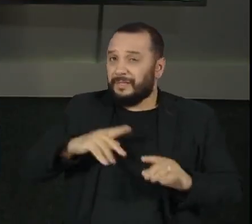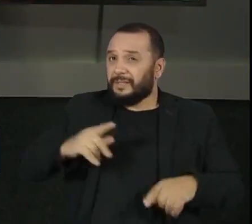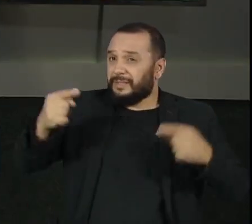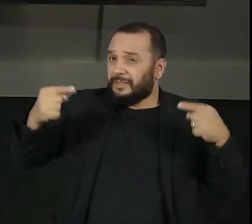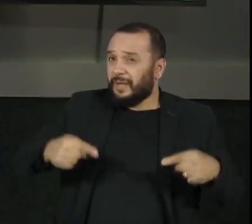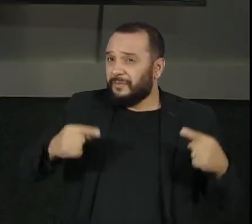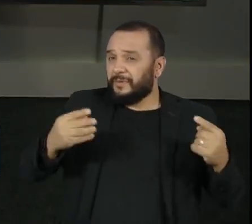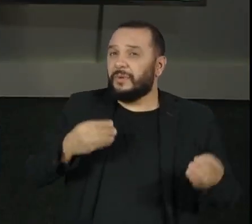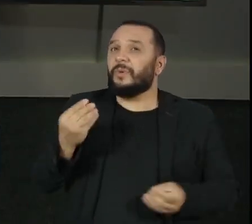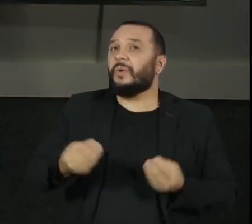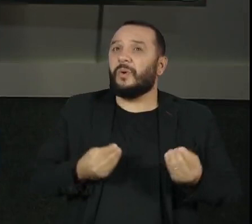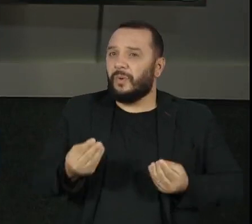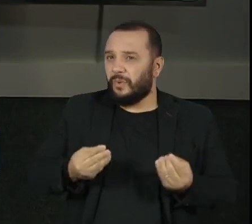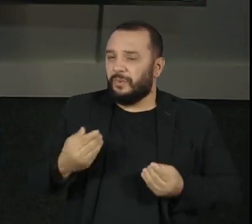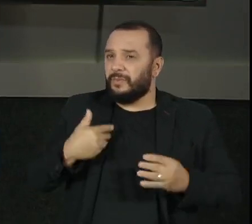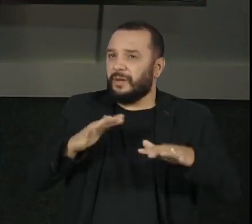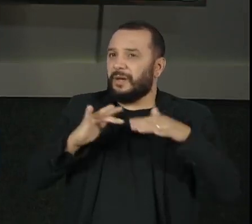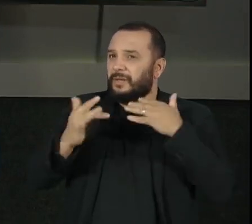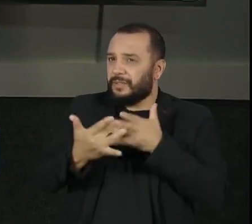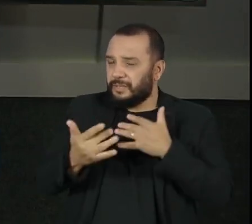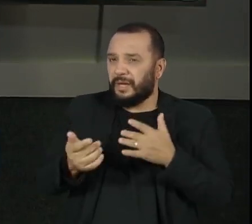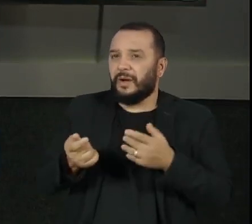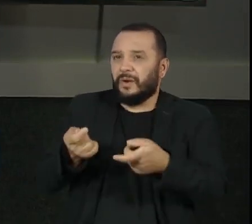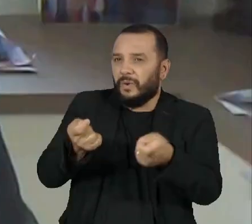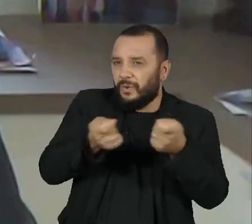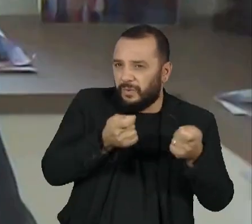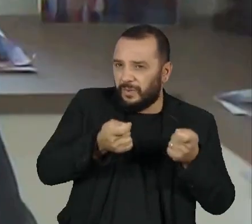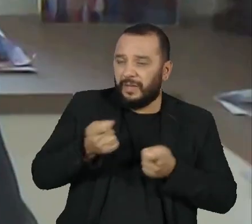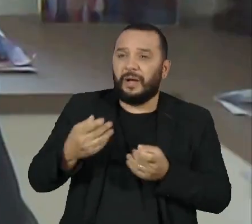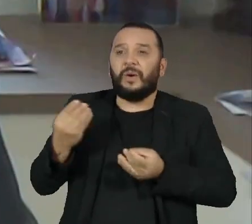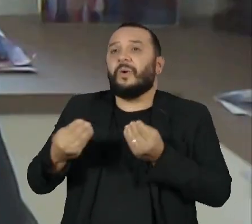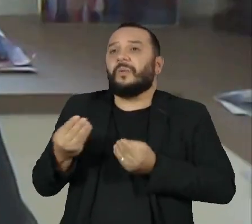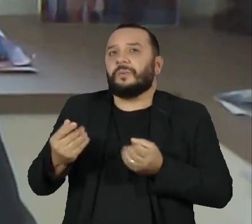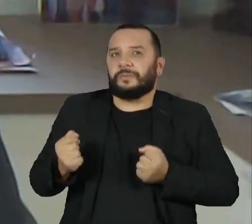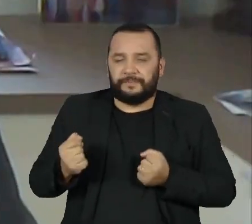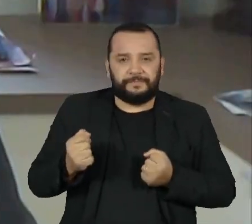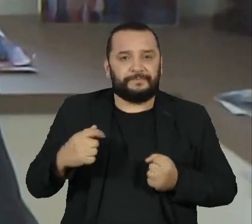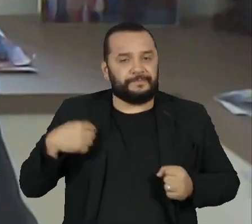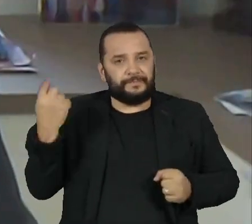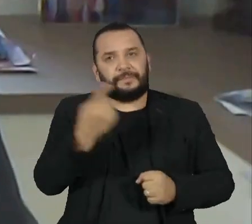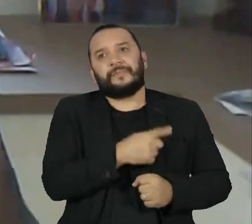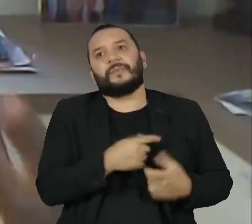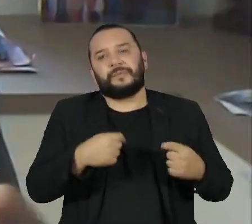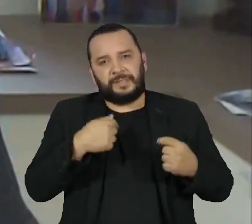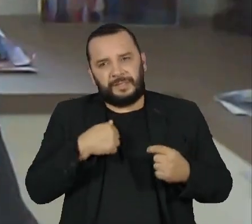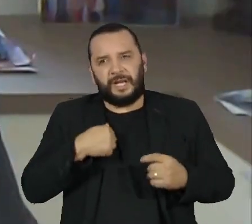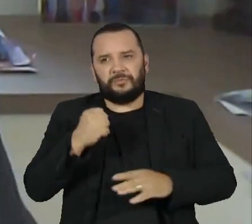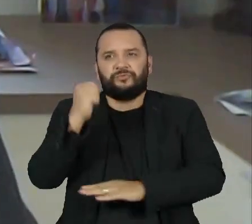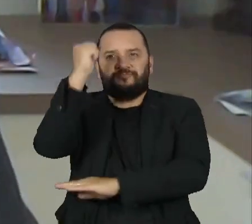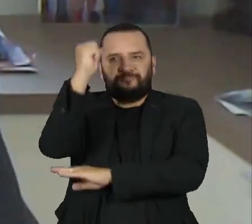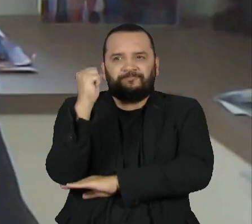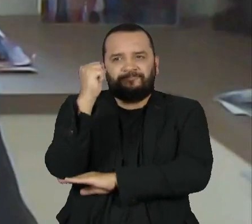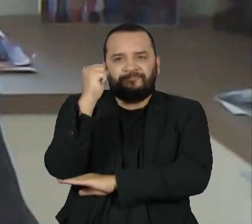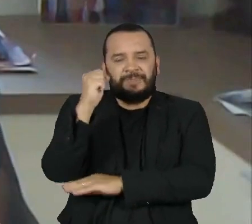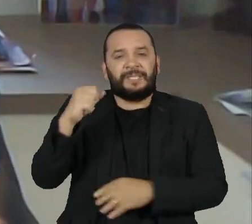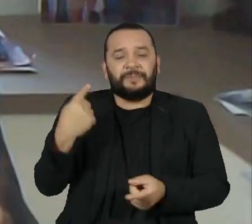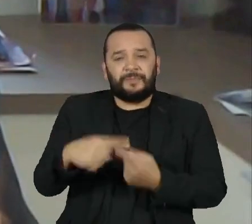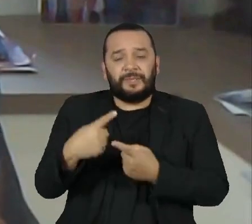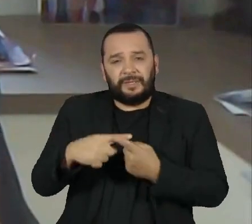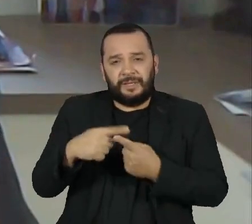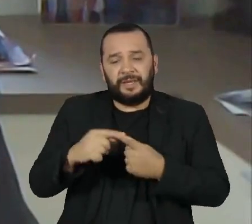como lidar com as mídias sociais, que tem um impacto profundo, e nós temos que resistir a esse canto da sereia, essa